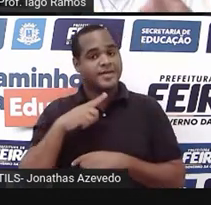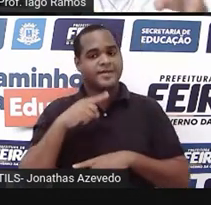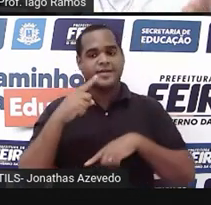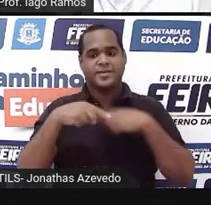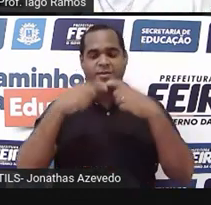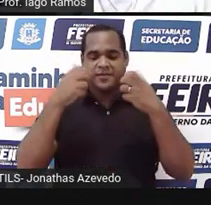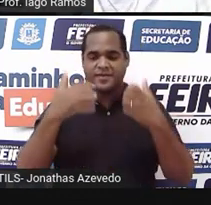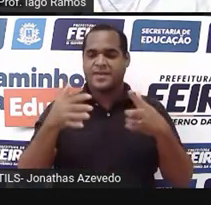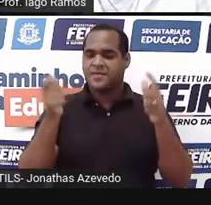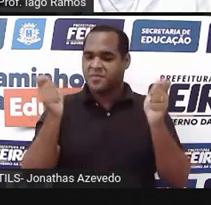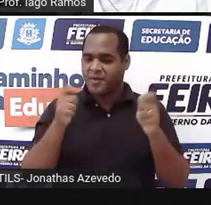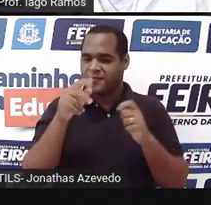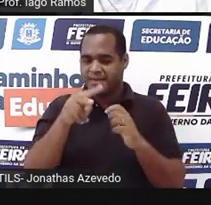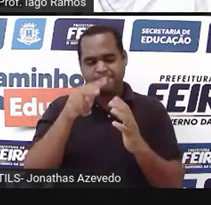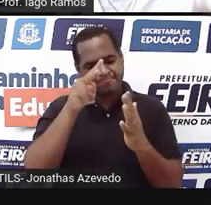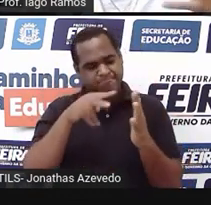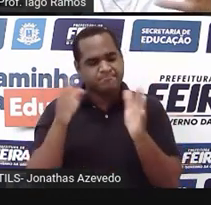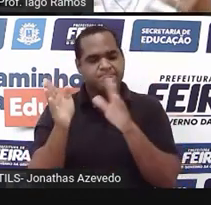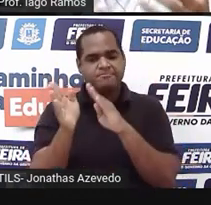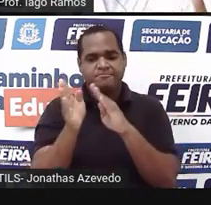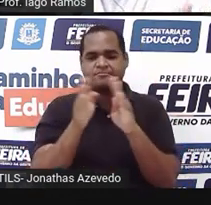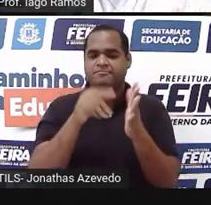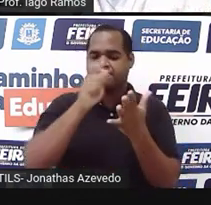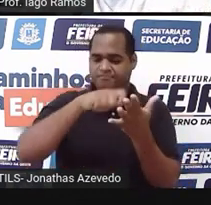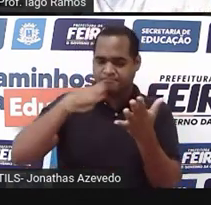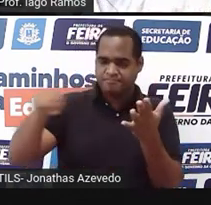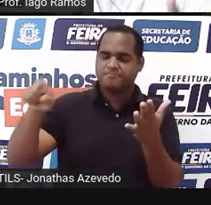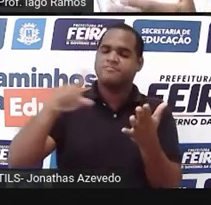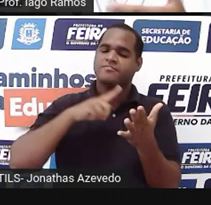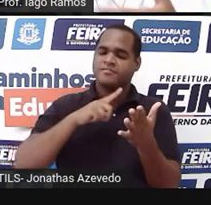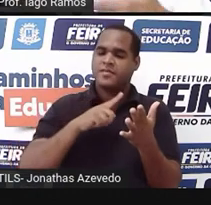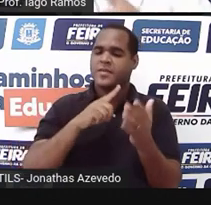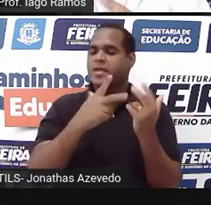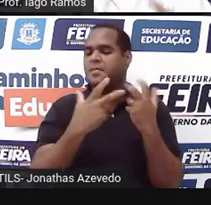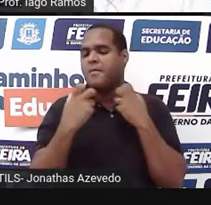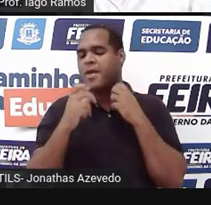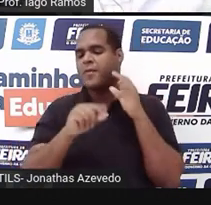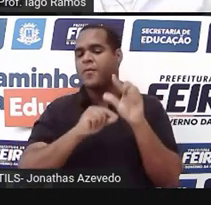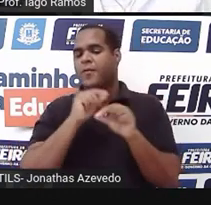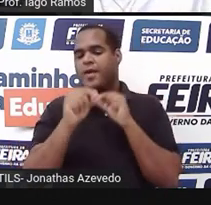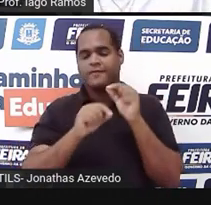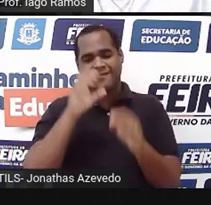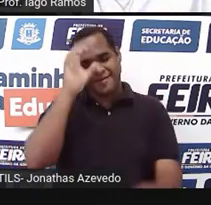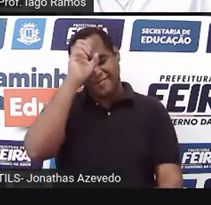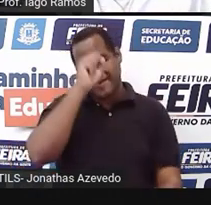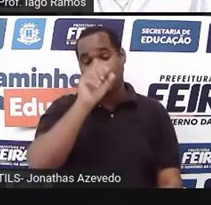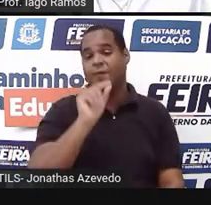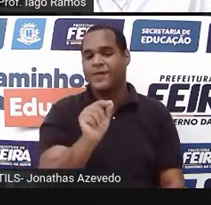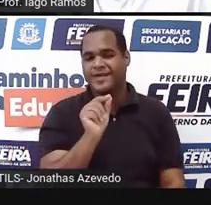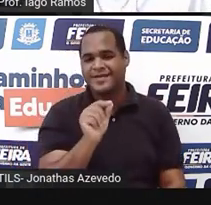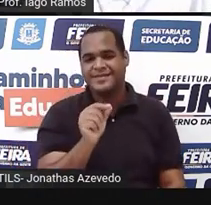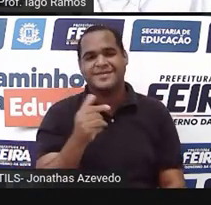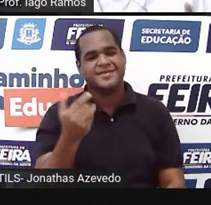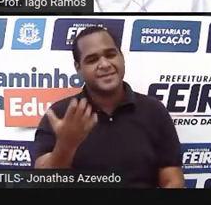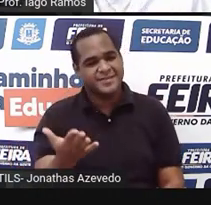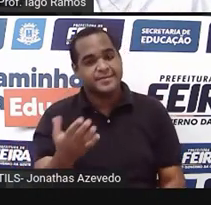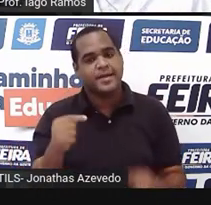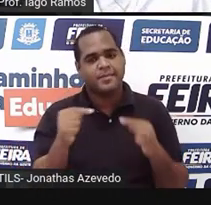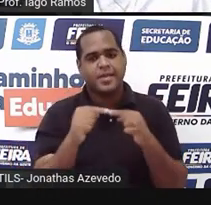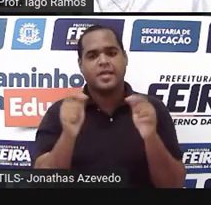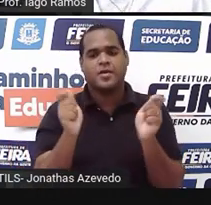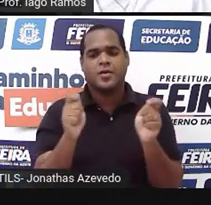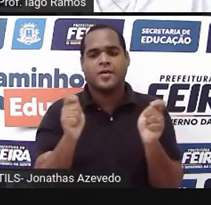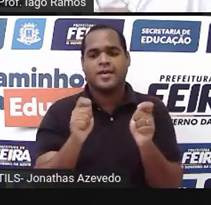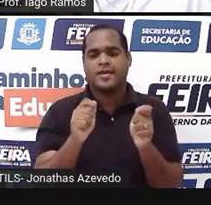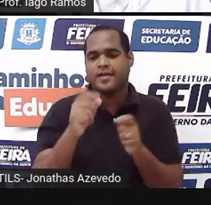depois você pode ler isso que você escreveu e você perceber o que é que de fato você aprendeu tá bom e isso a gente